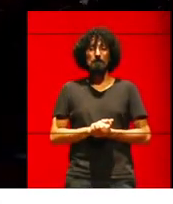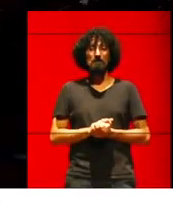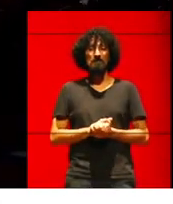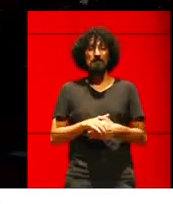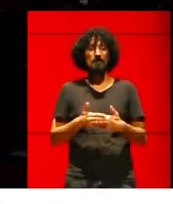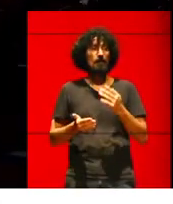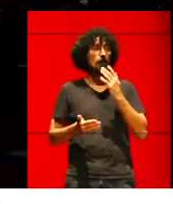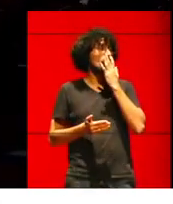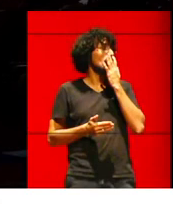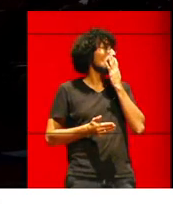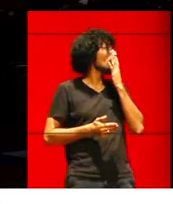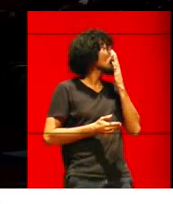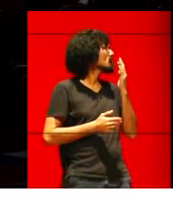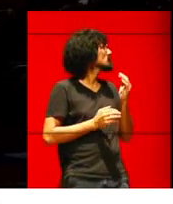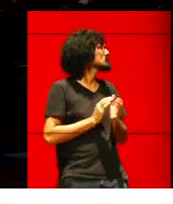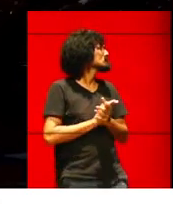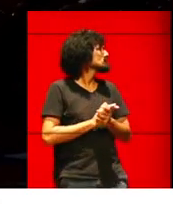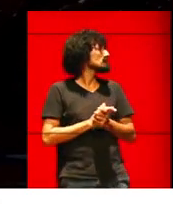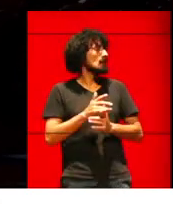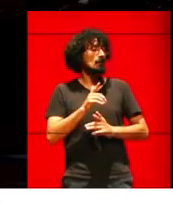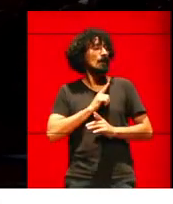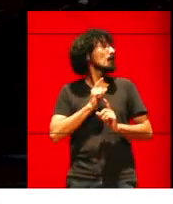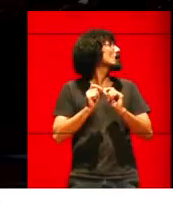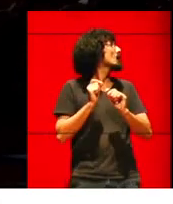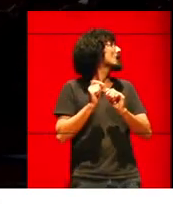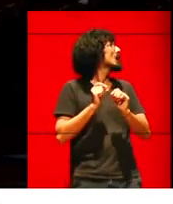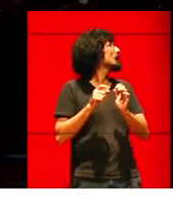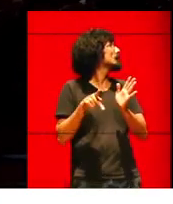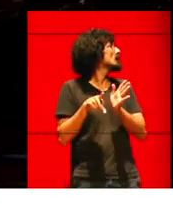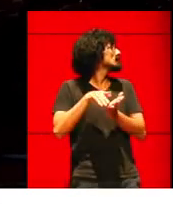desconfigurado ali. Aquela carapaça rígida que você pisa